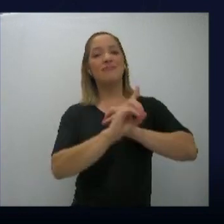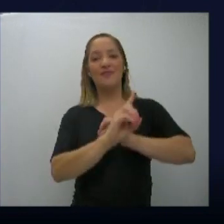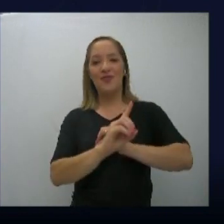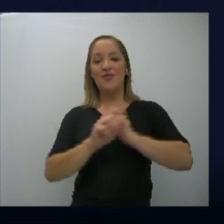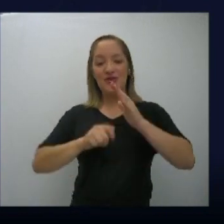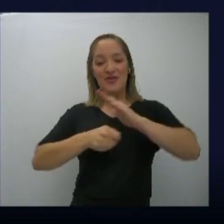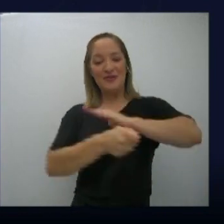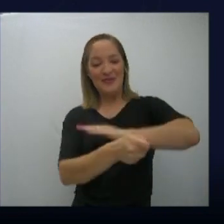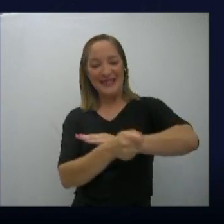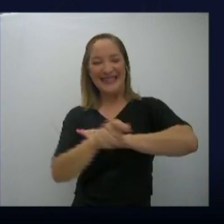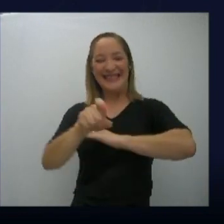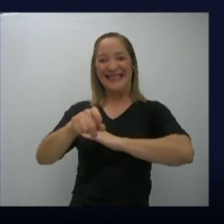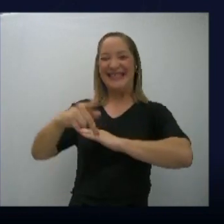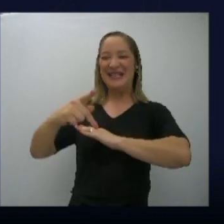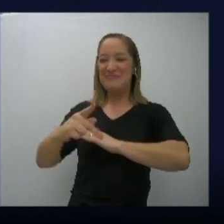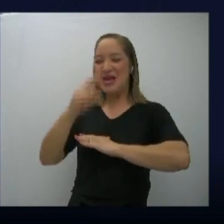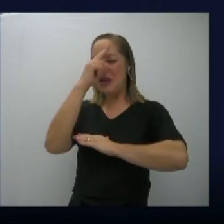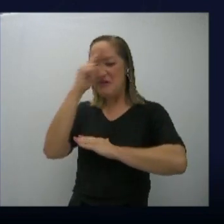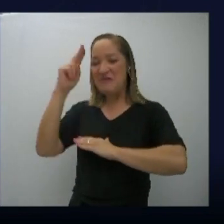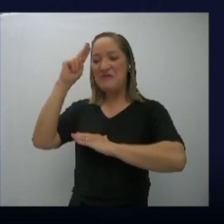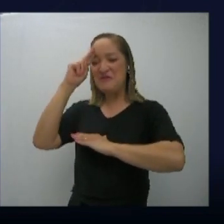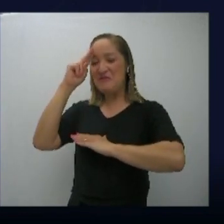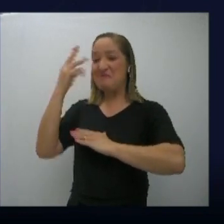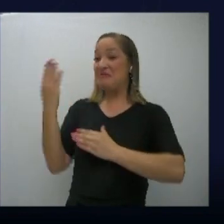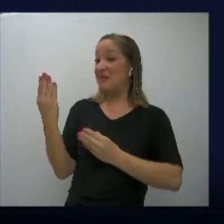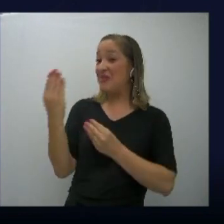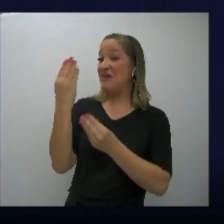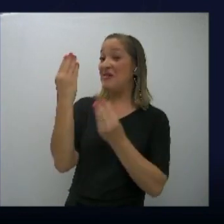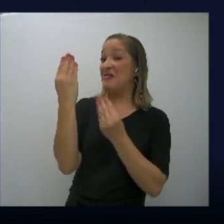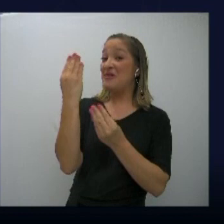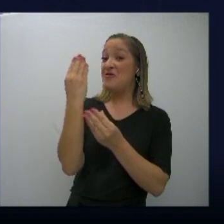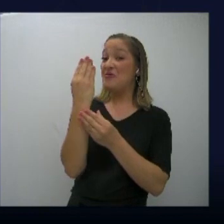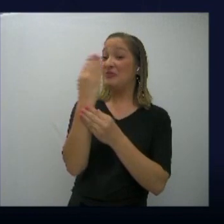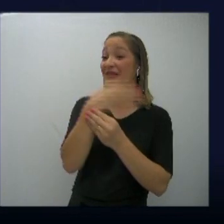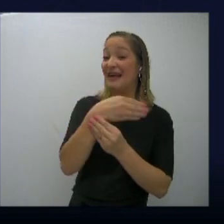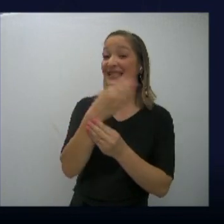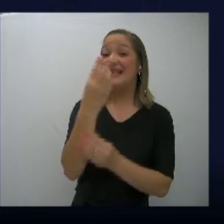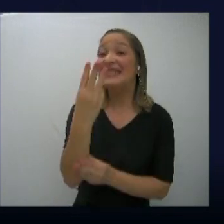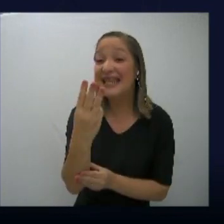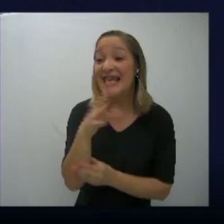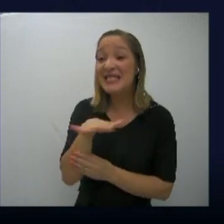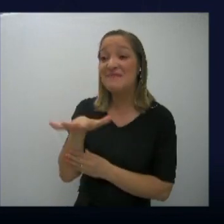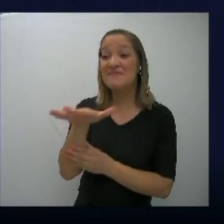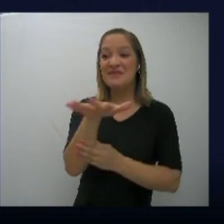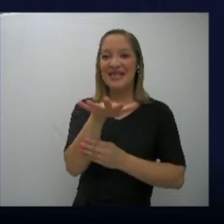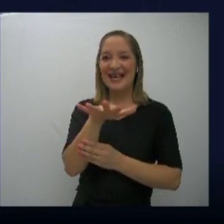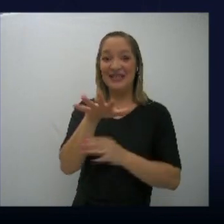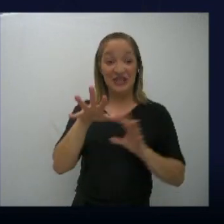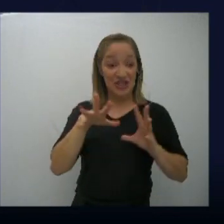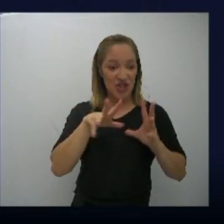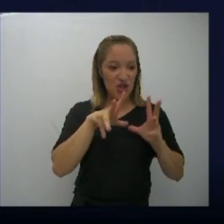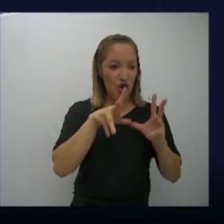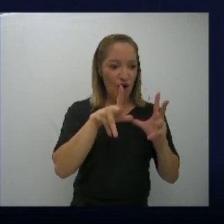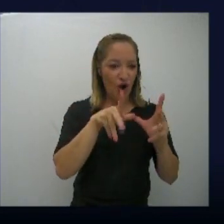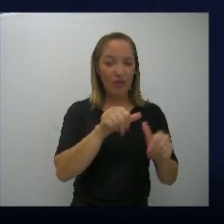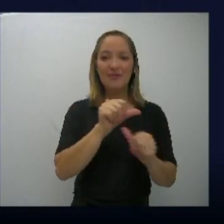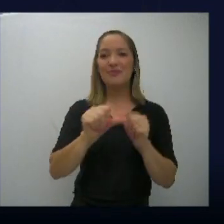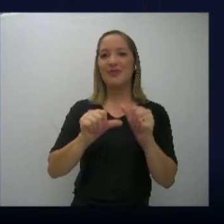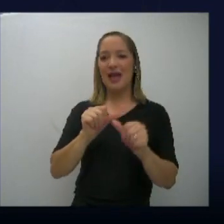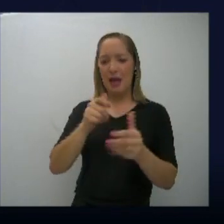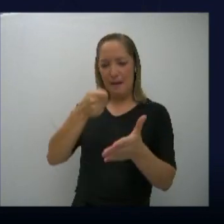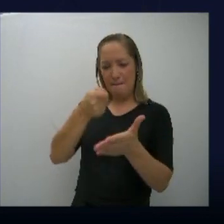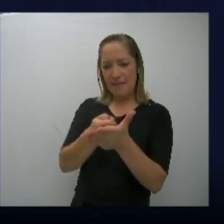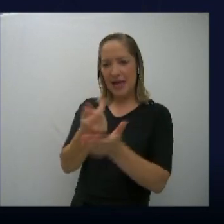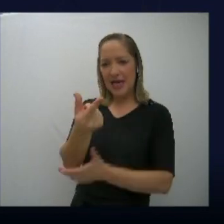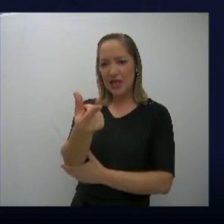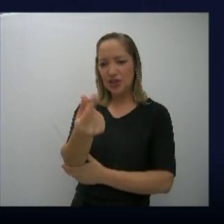investir com XP o Uber para pegar um táxi e se são só três mercados de todos que vão E aí tu vai pagar